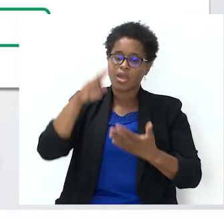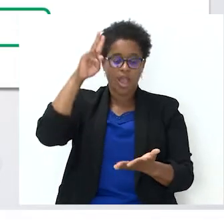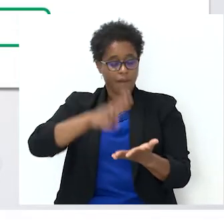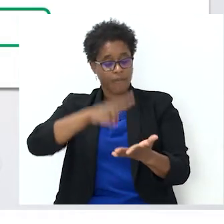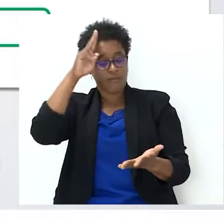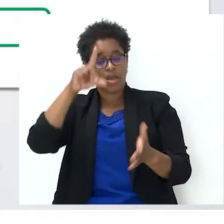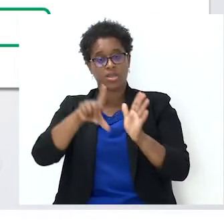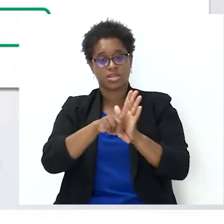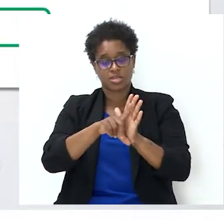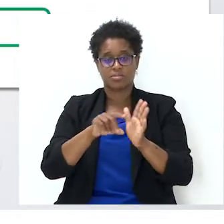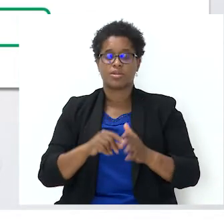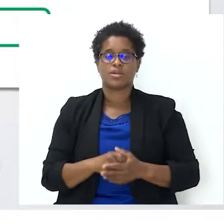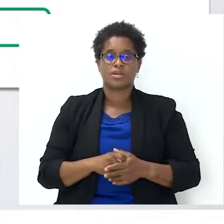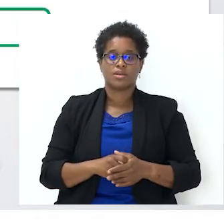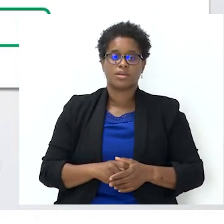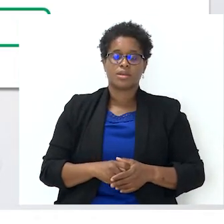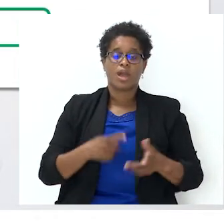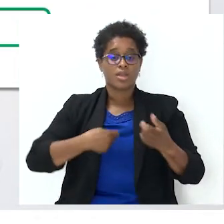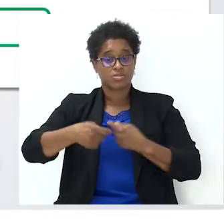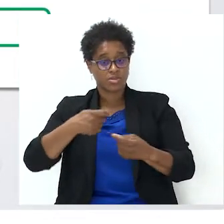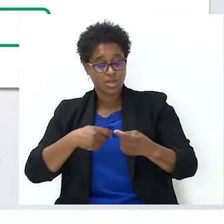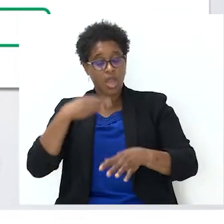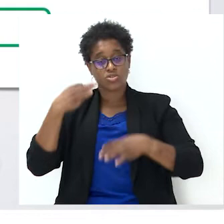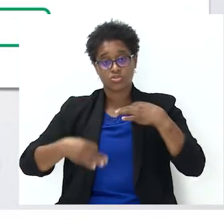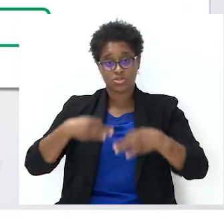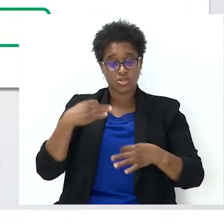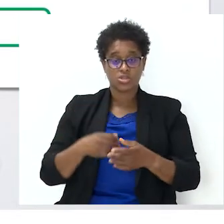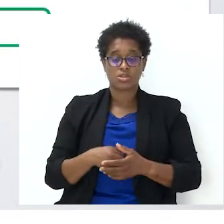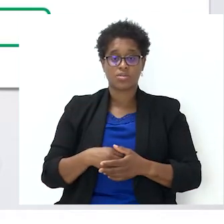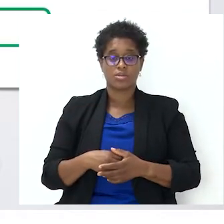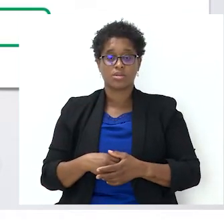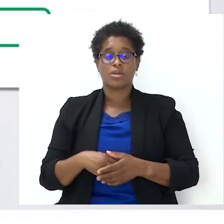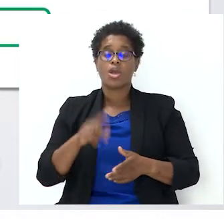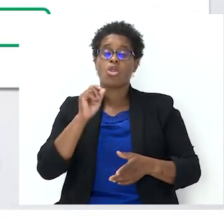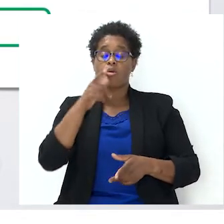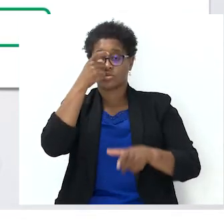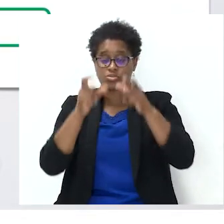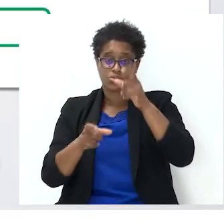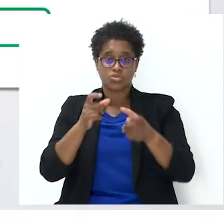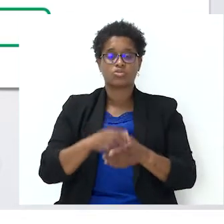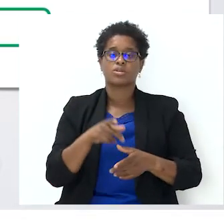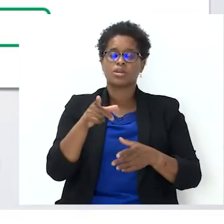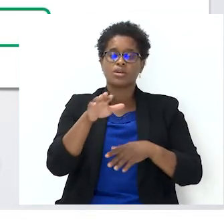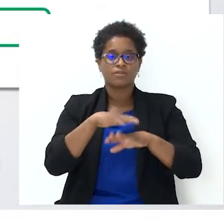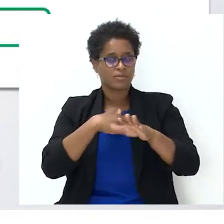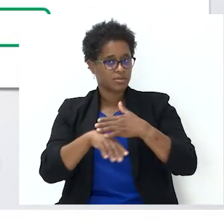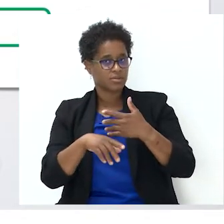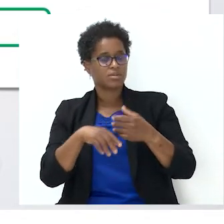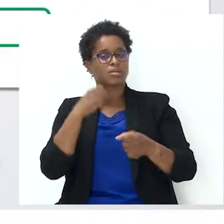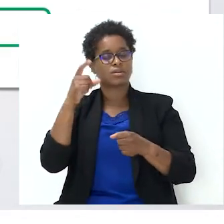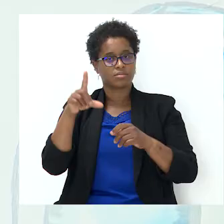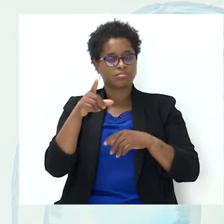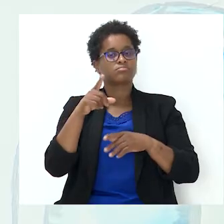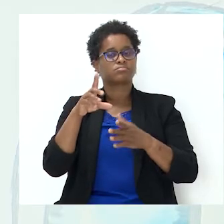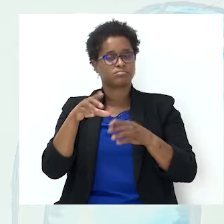aprovar as leis. Administrar a justiça em nome do povo. Executar as